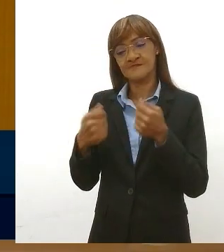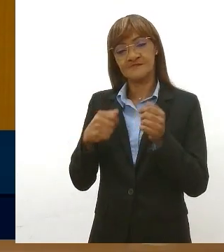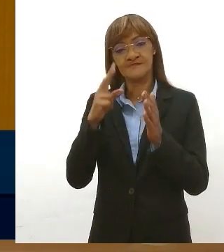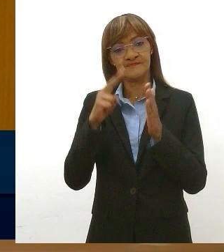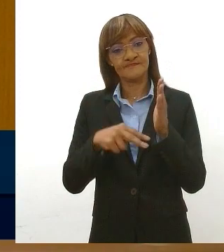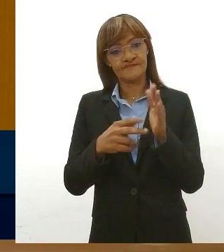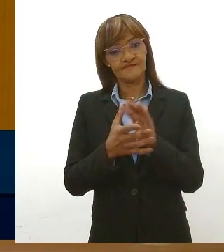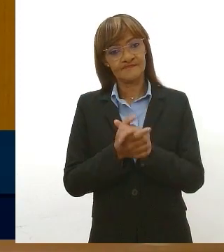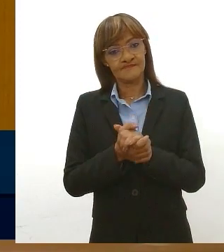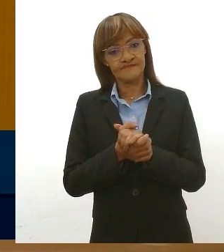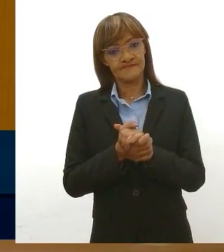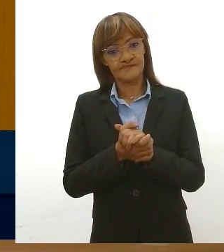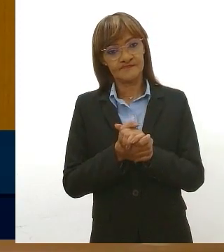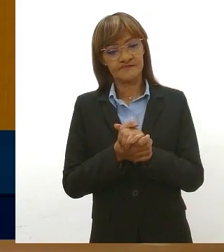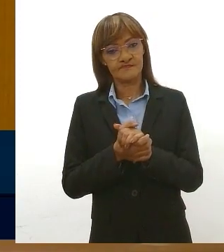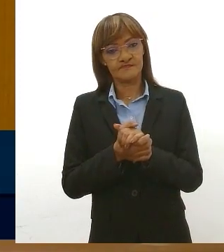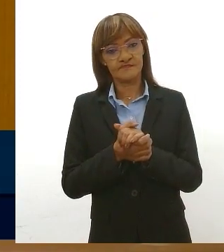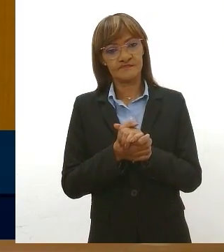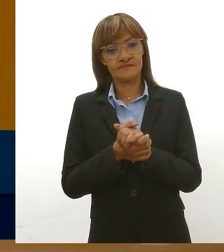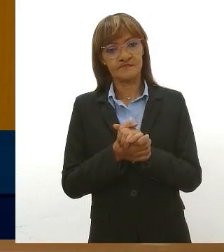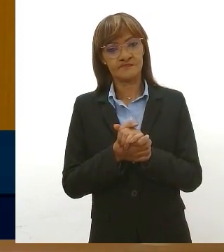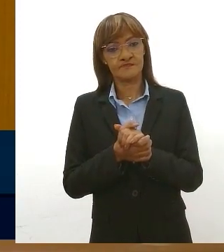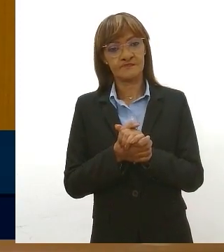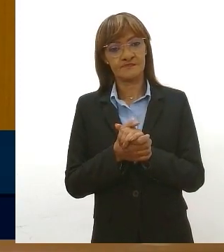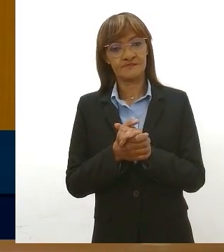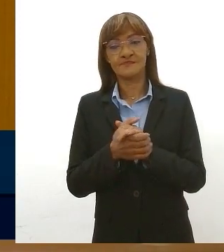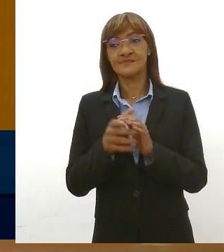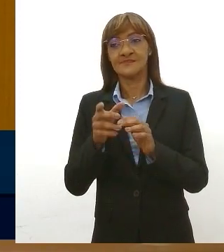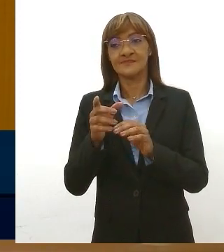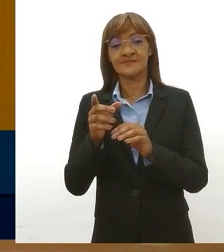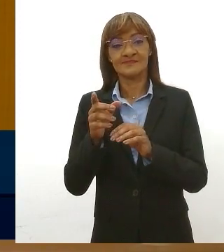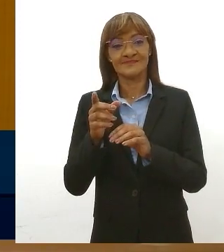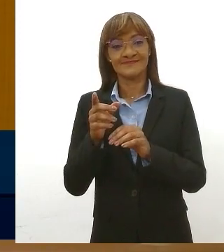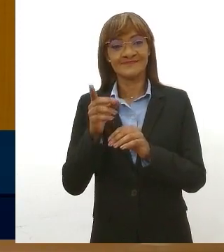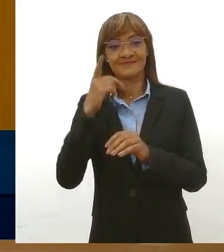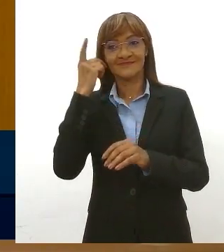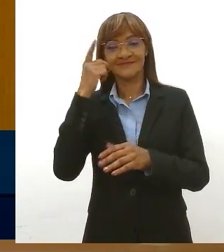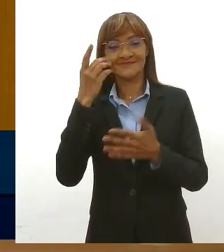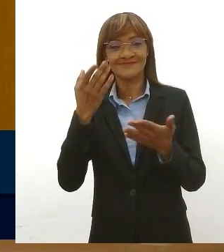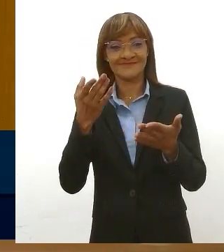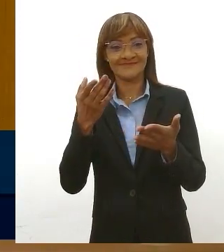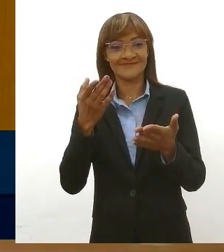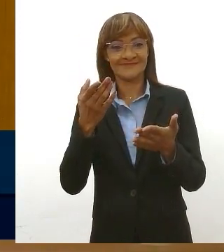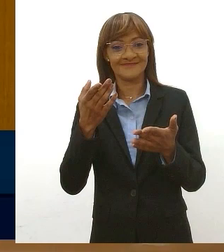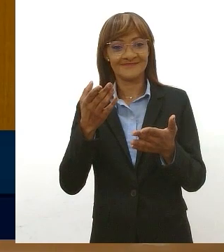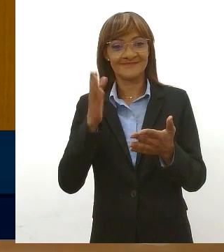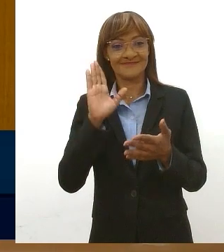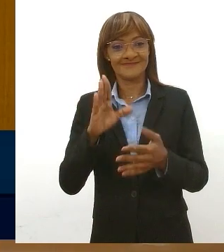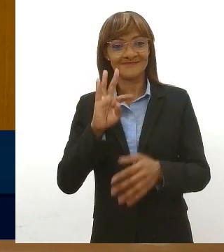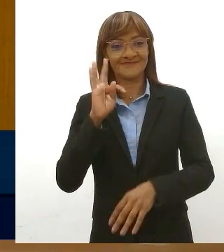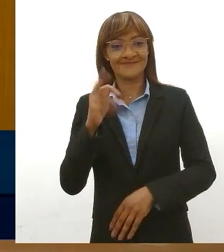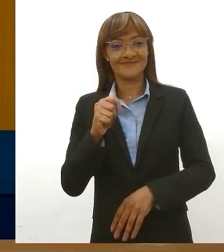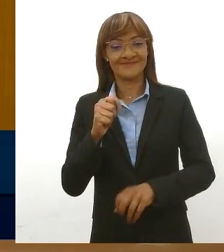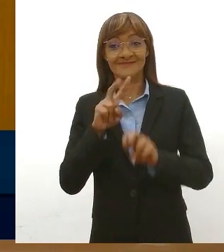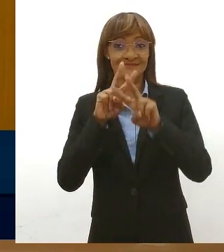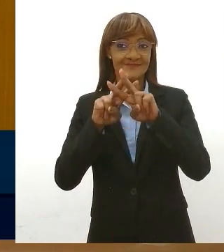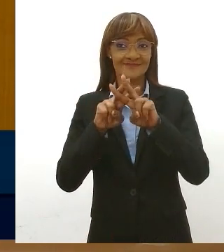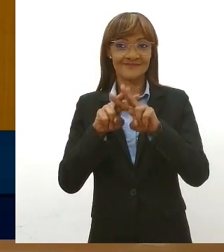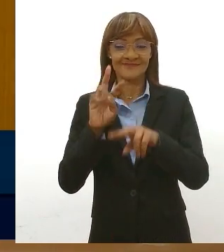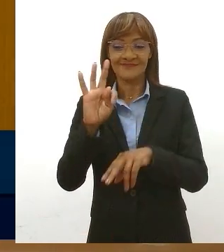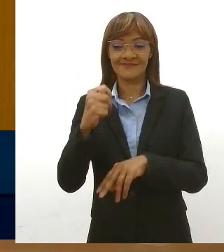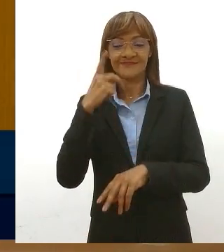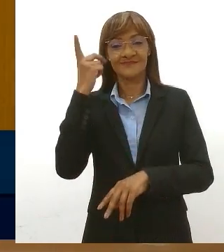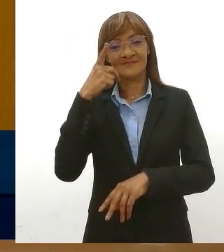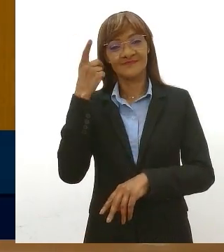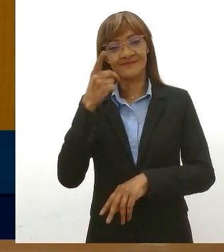Igor Albuquerque, né? A gente tem, né, deputado, sim, mas hashtag somos todos deputados. Livro bom é livro lido.